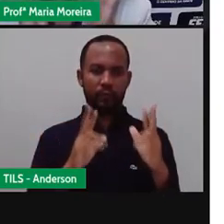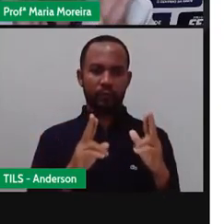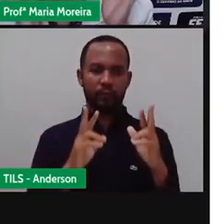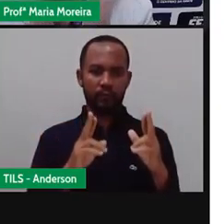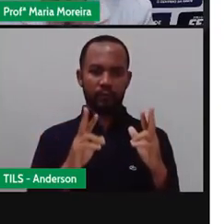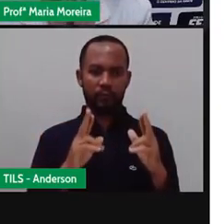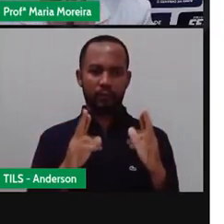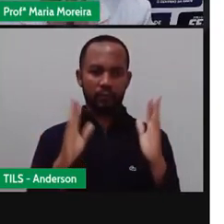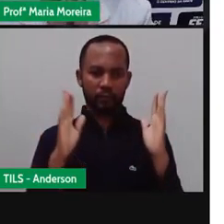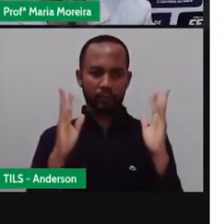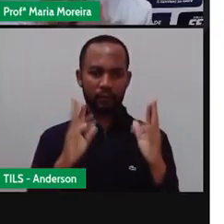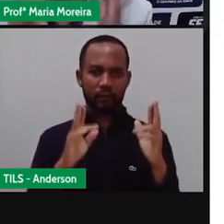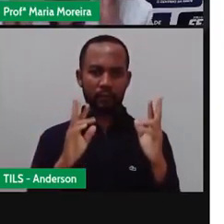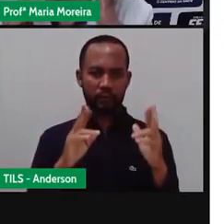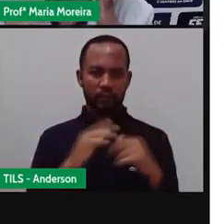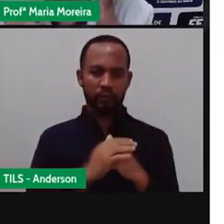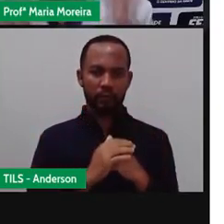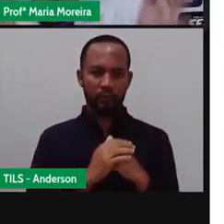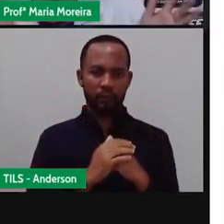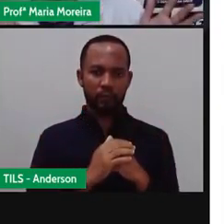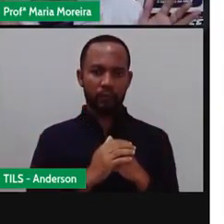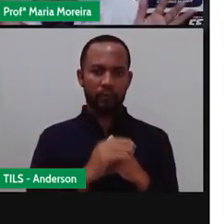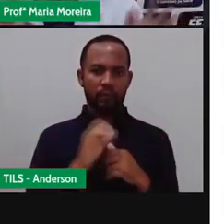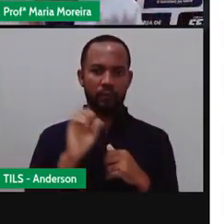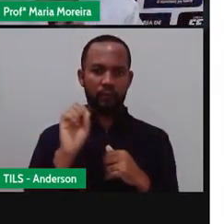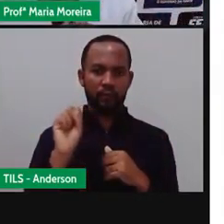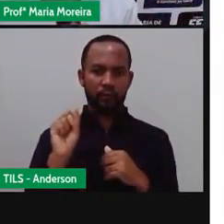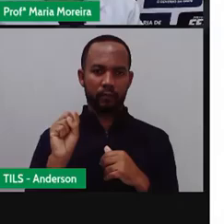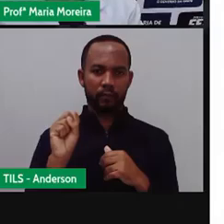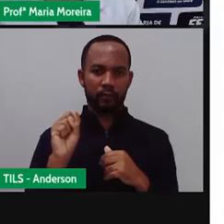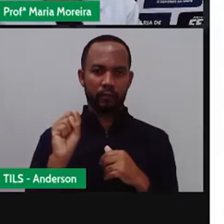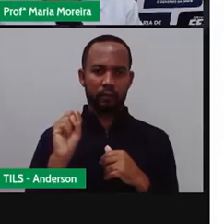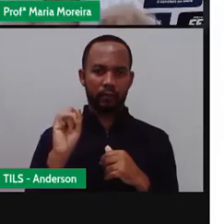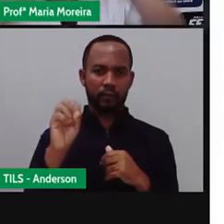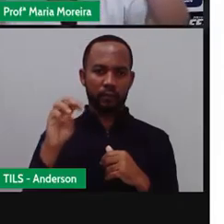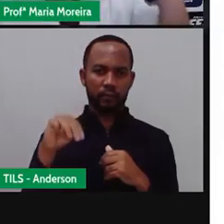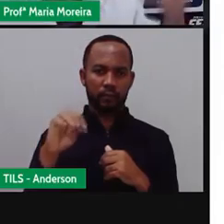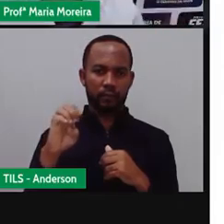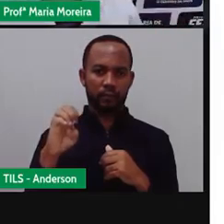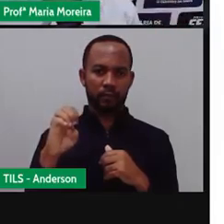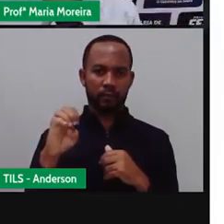quê? Idênticos. Ah, pronto, mas eu tenho uma cicatriz. Mas, né?